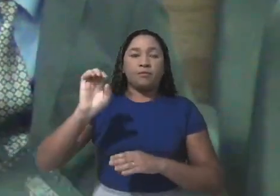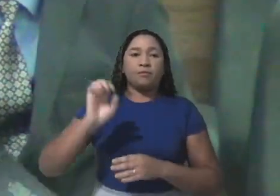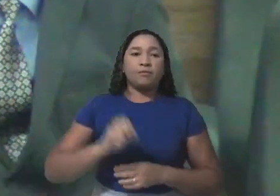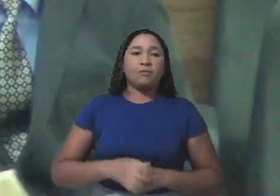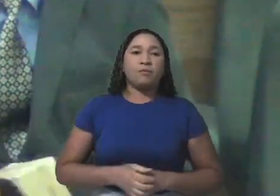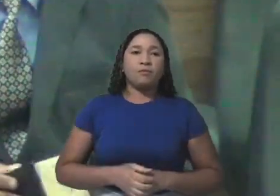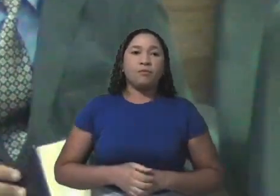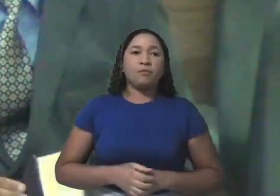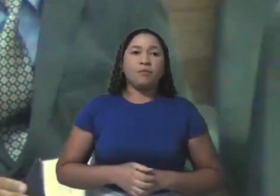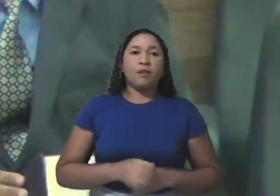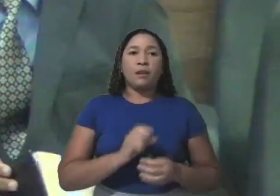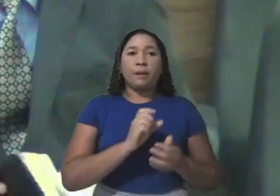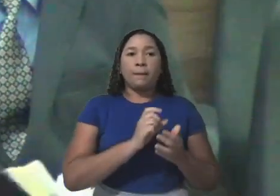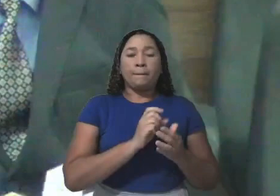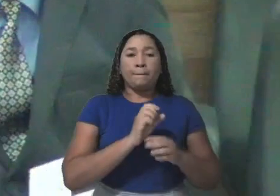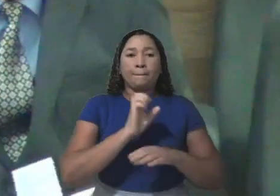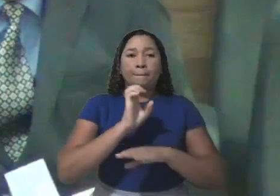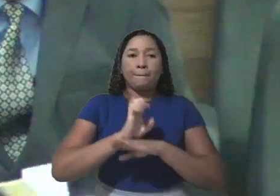capítulo 6,